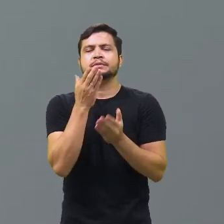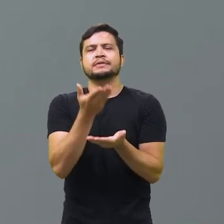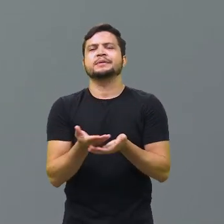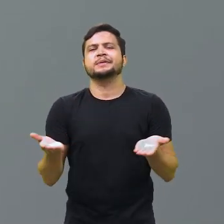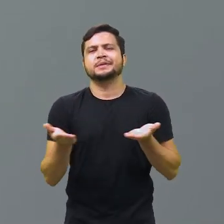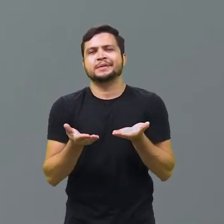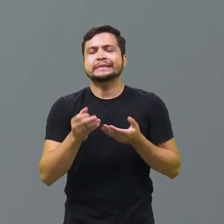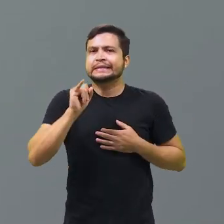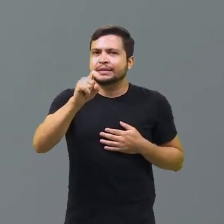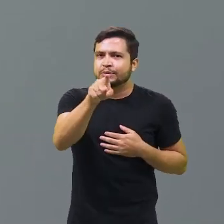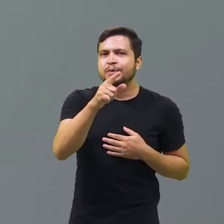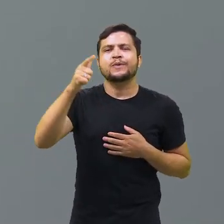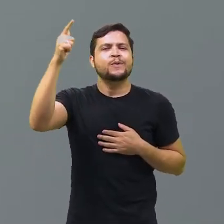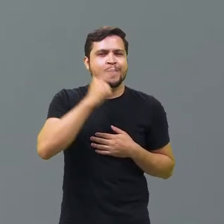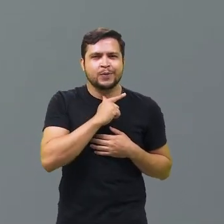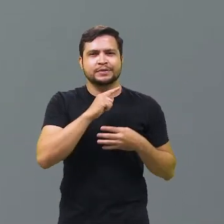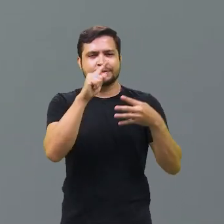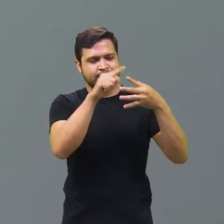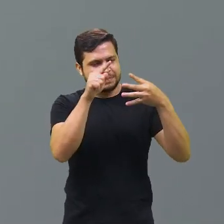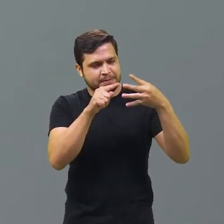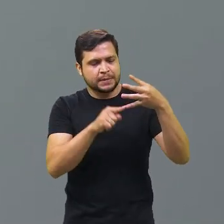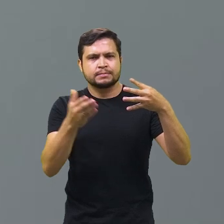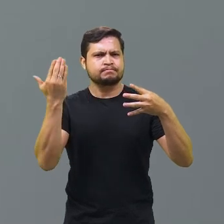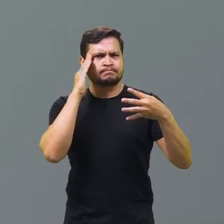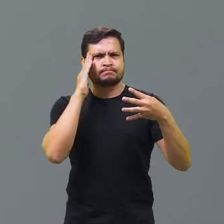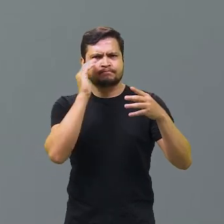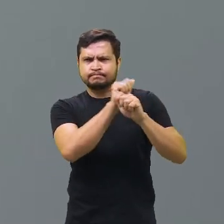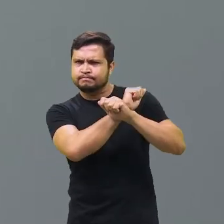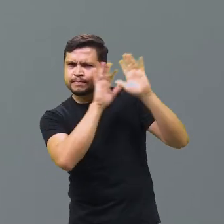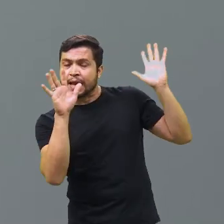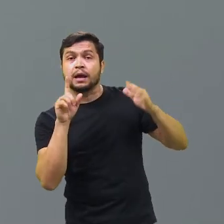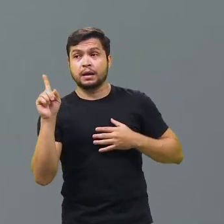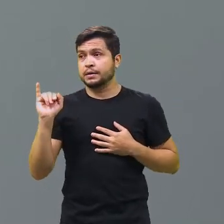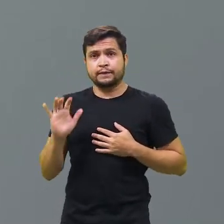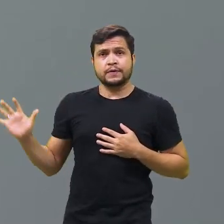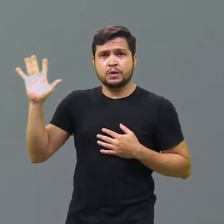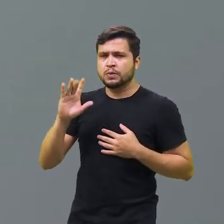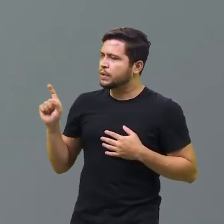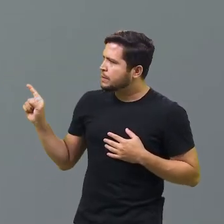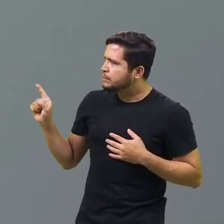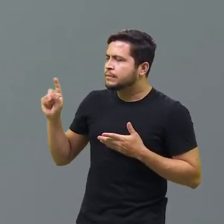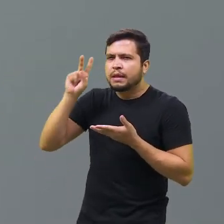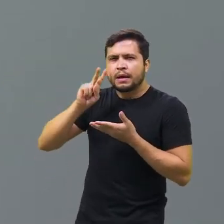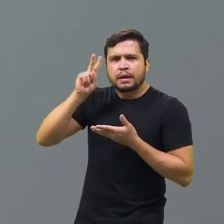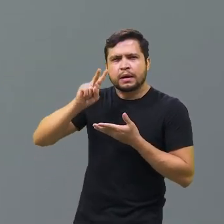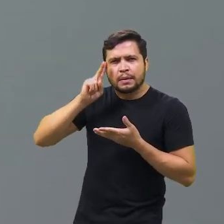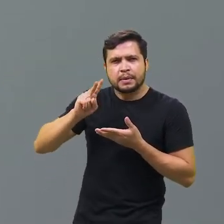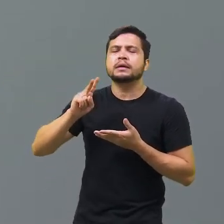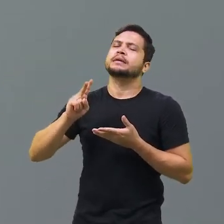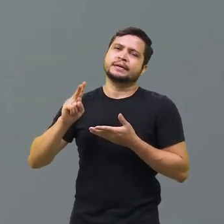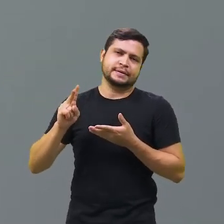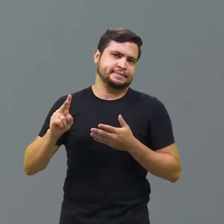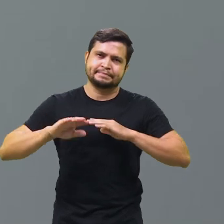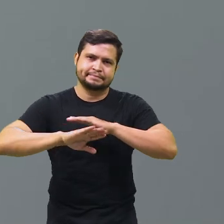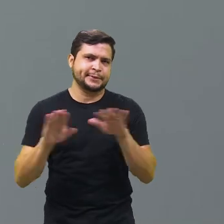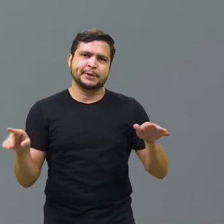aula. Se você conseguir assimilar essa figura, dando foco nessas características que eu estou